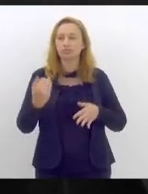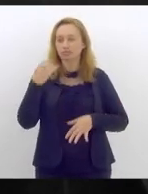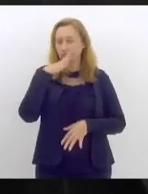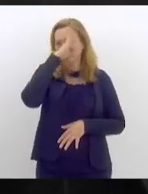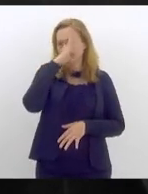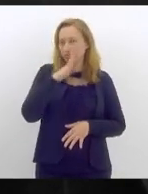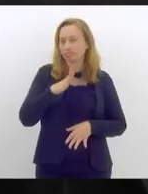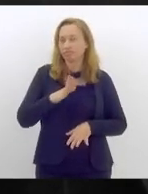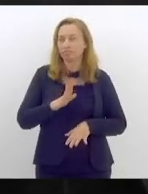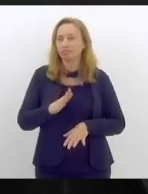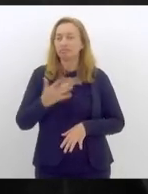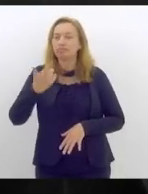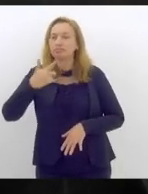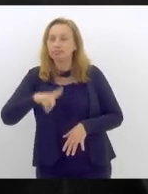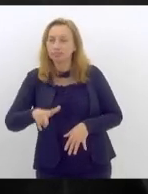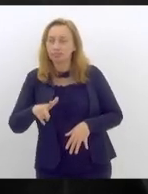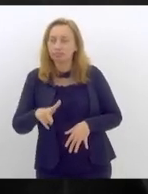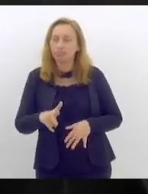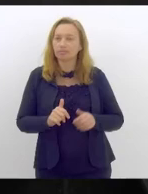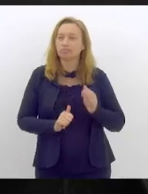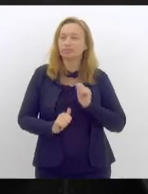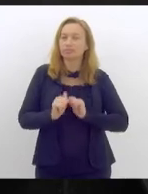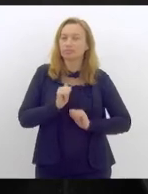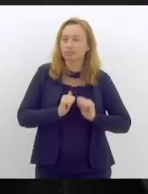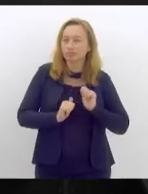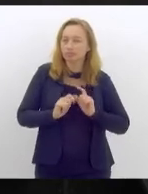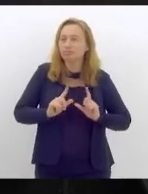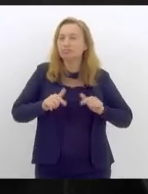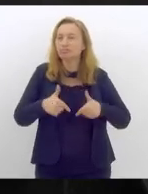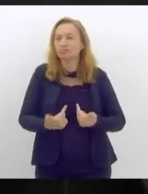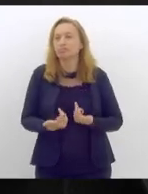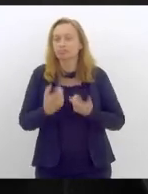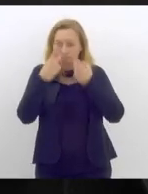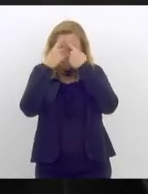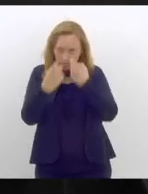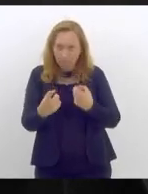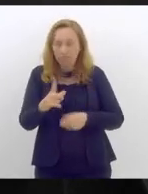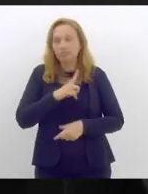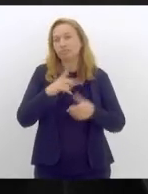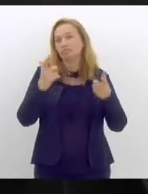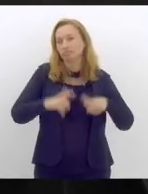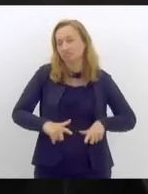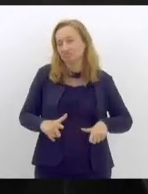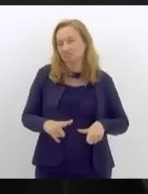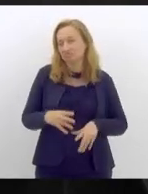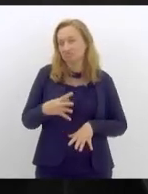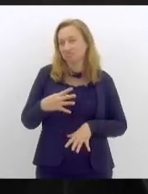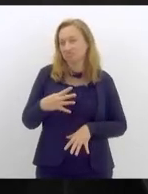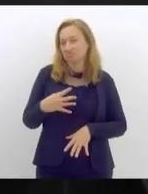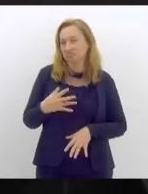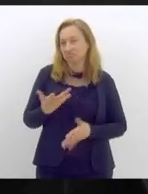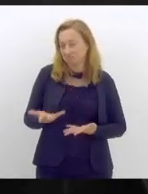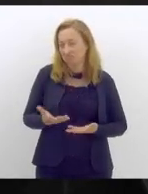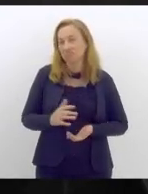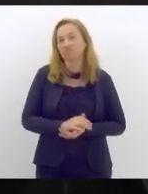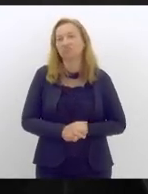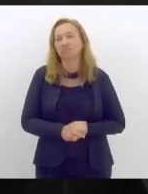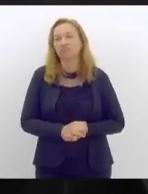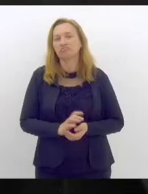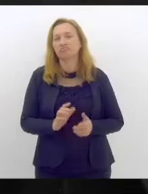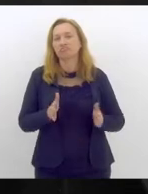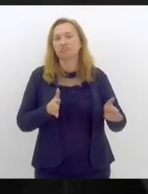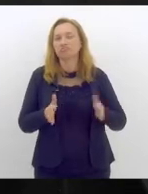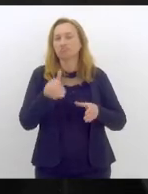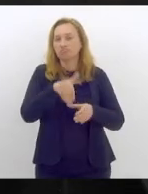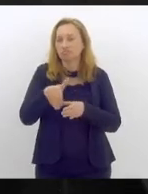mais uma manifestação de ódio de violência de tolerância tenha lugar não me surpreende que acho que essas campanhas têm